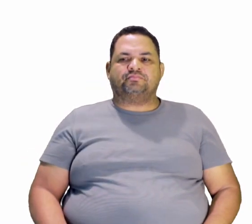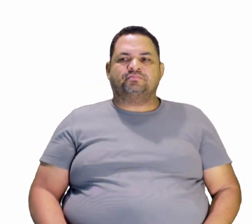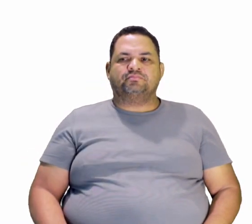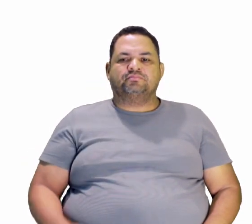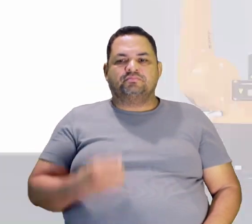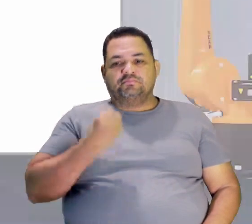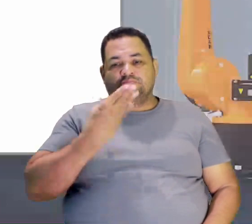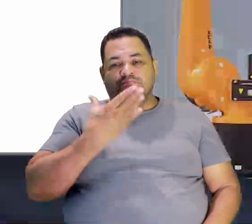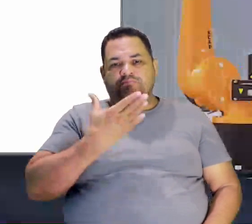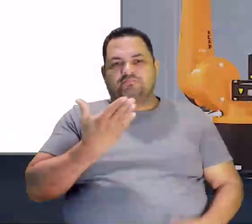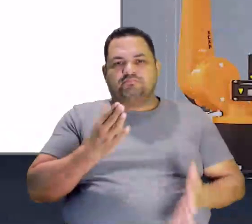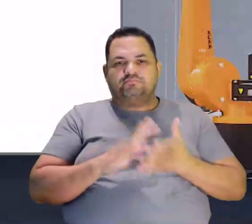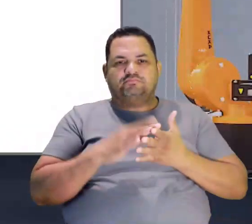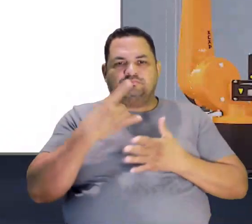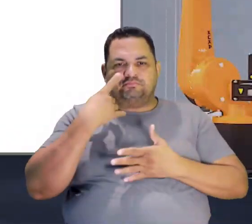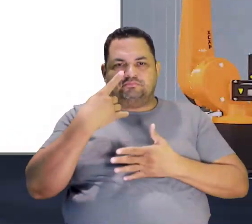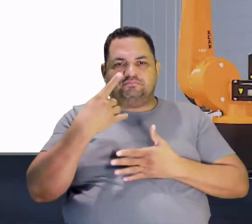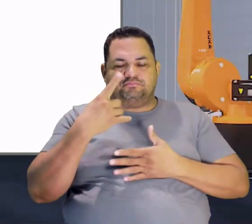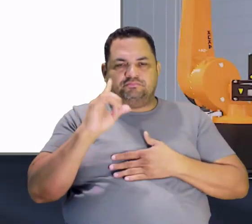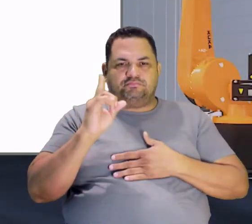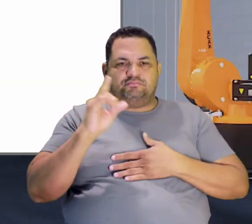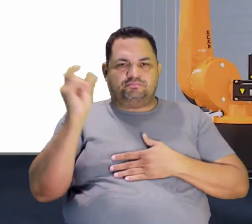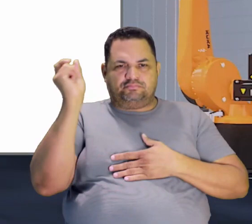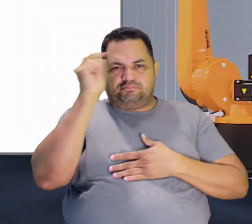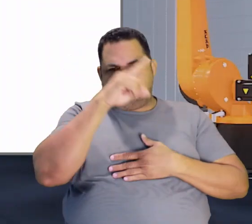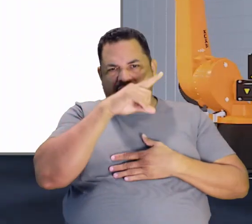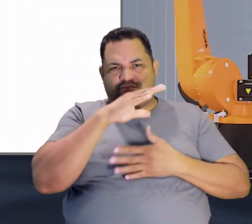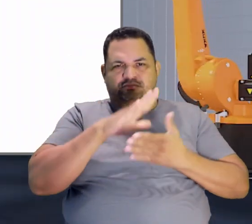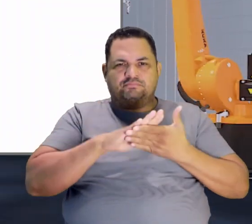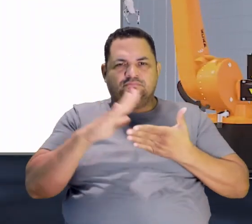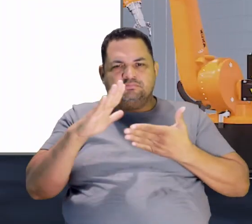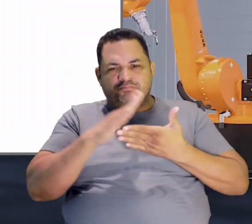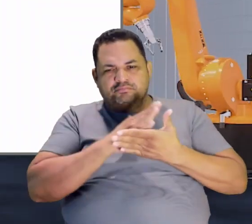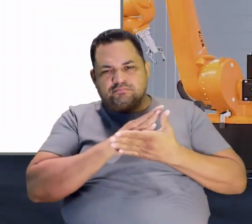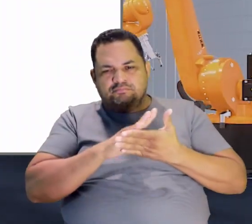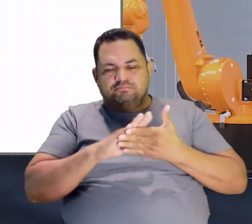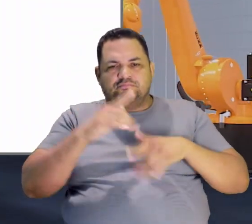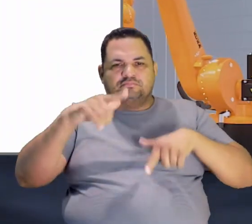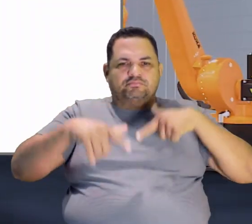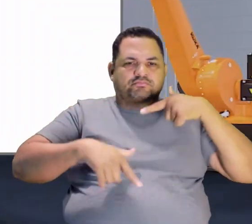Bom, pessoal, vocês viram aí que não é tão difícil assim. Às vezes dá um pouquinho de trabalho